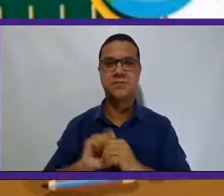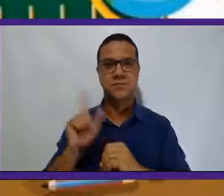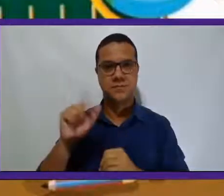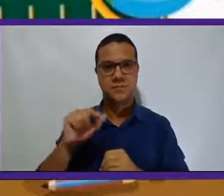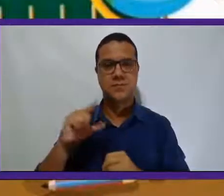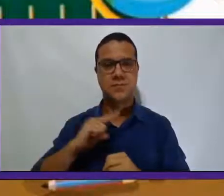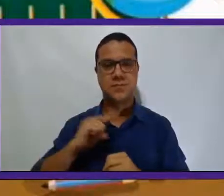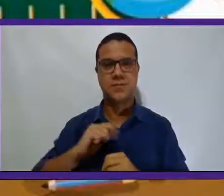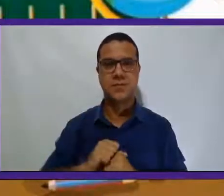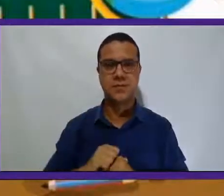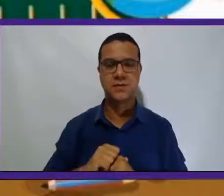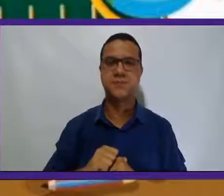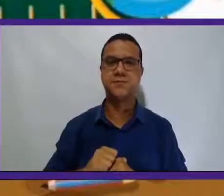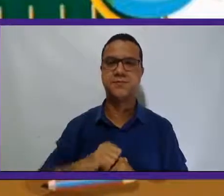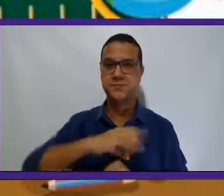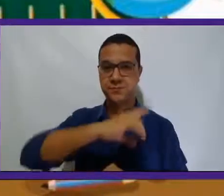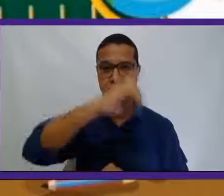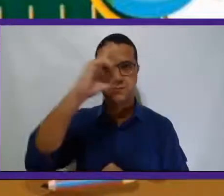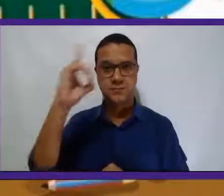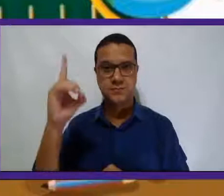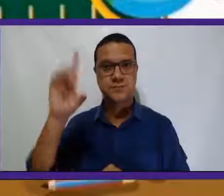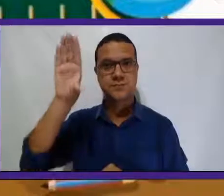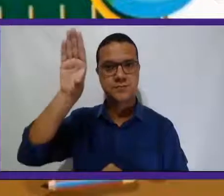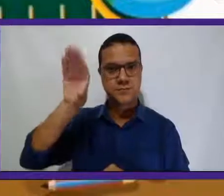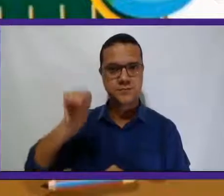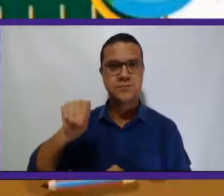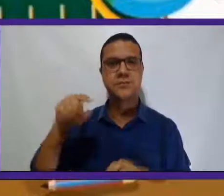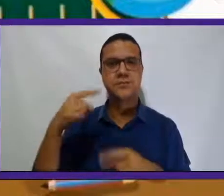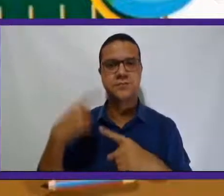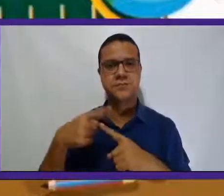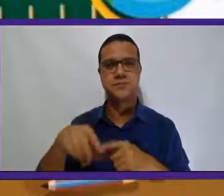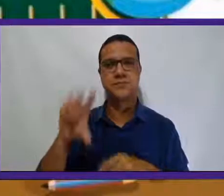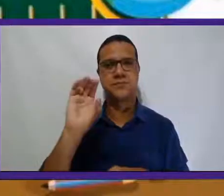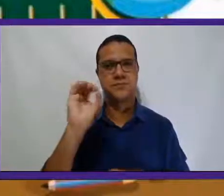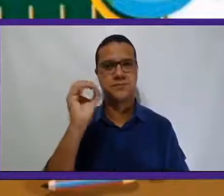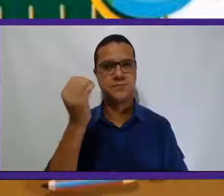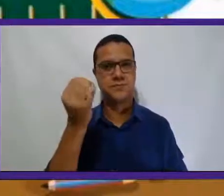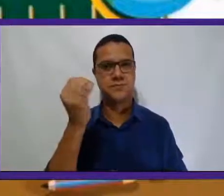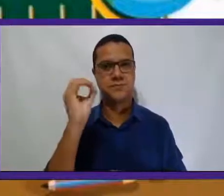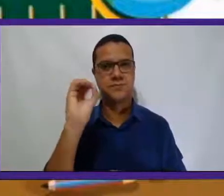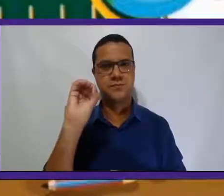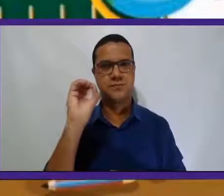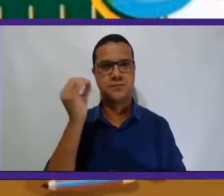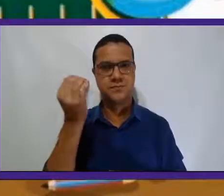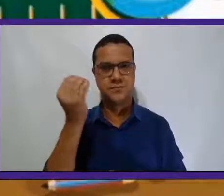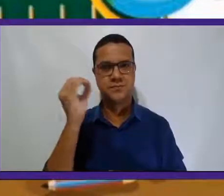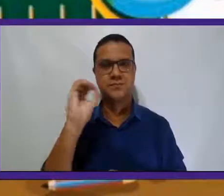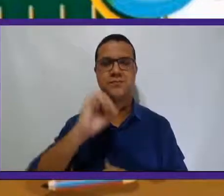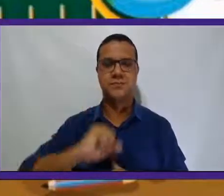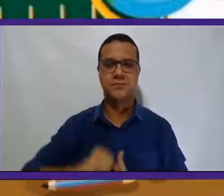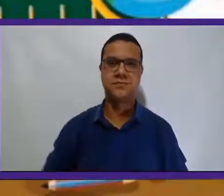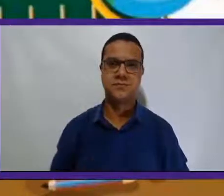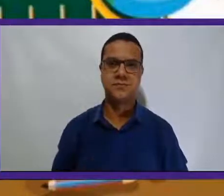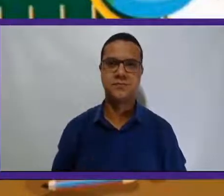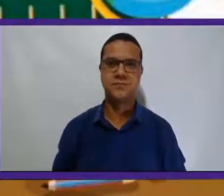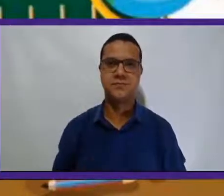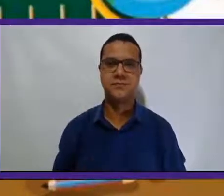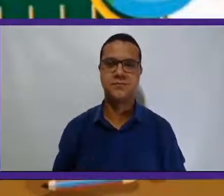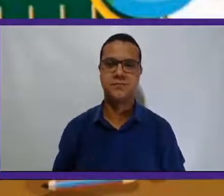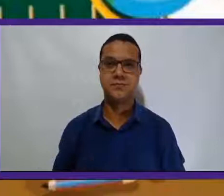a noite Então por isso que existem O dia e a noite Porque a Terra está girando Em torno de si mesma